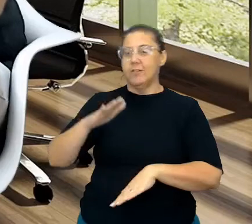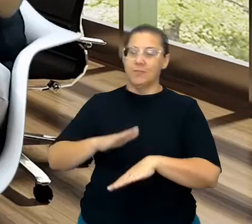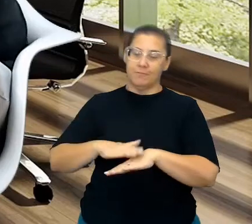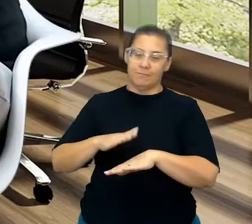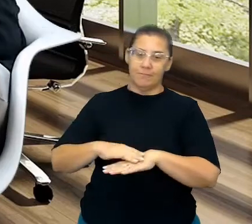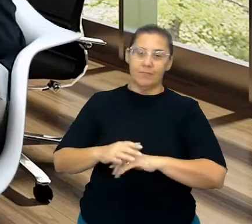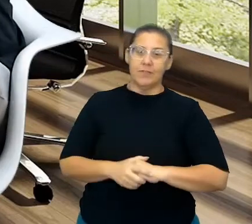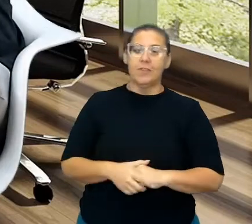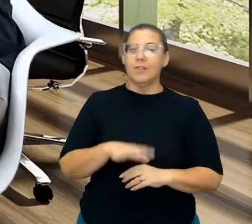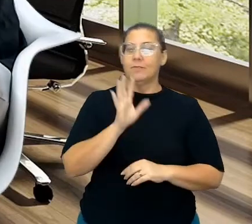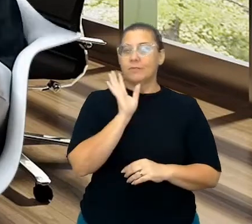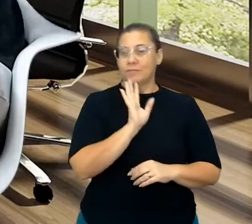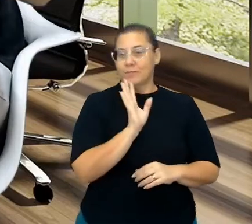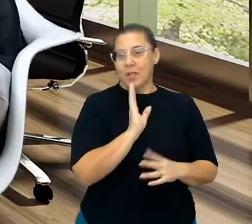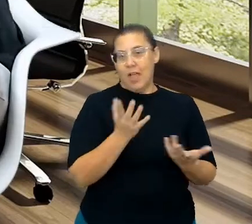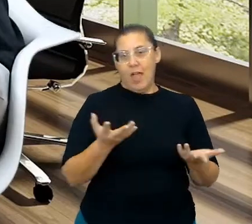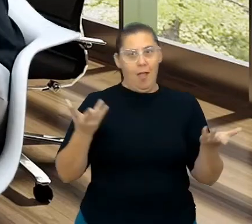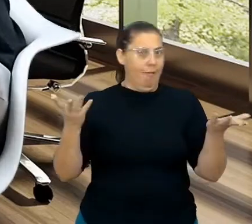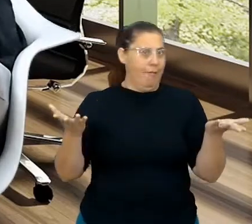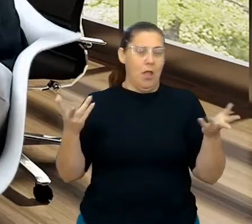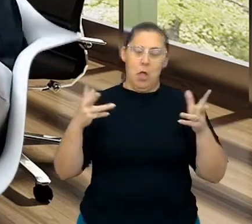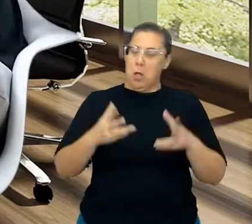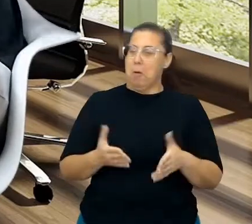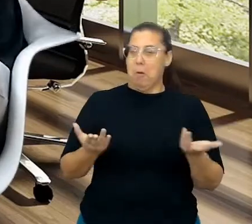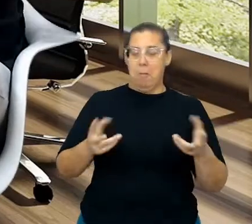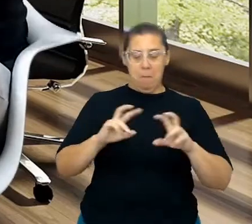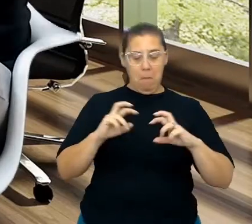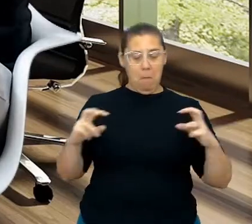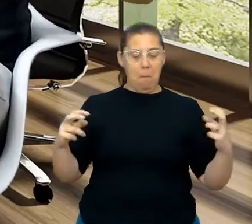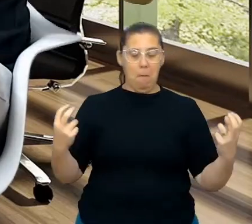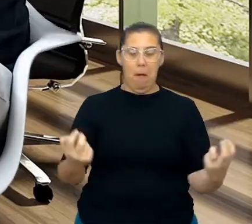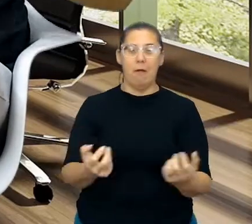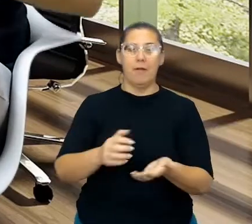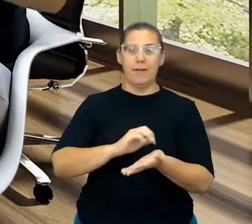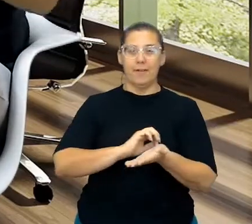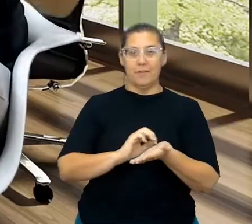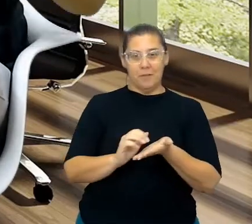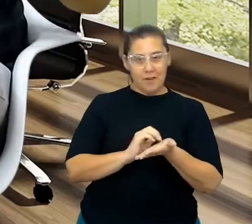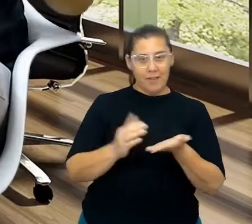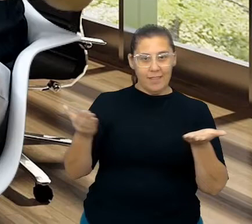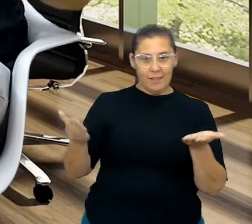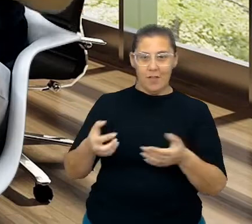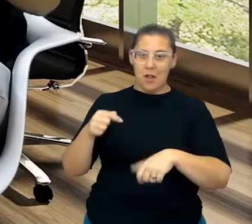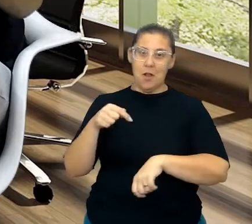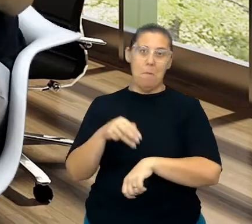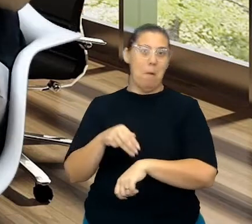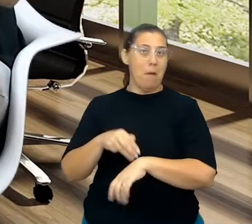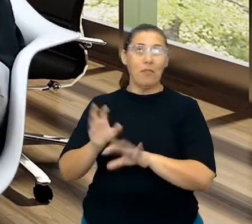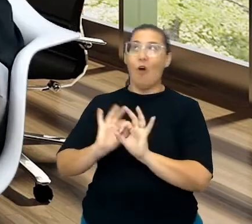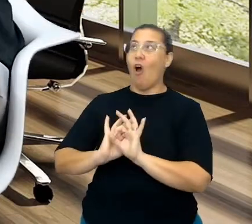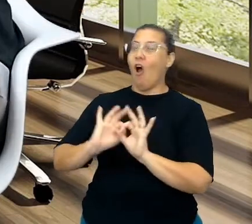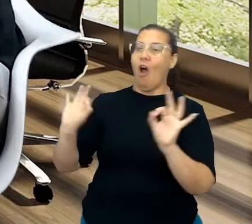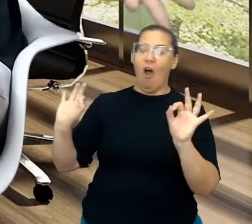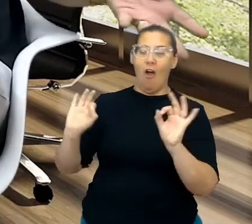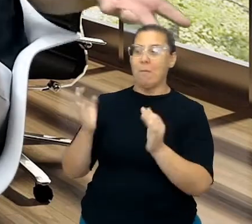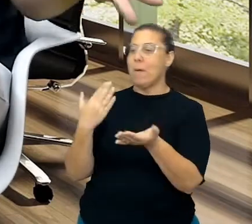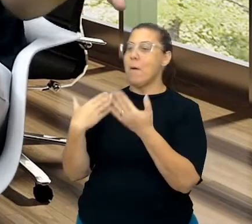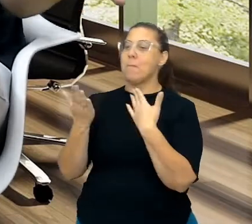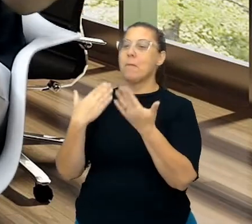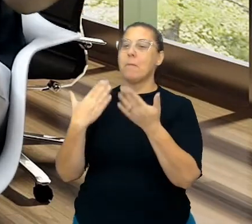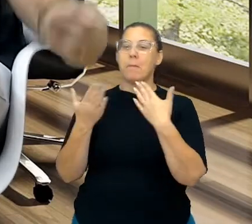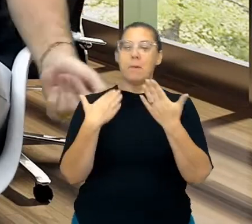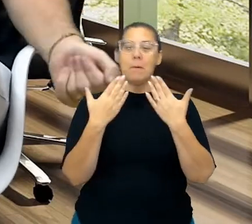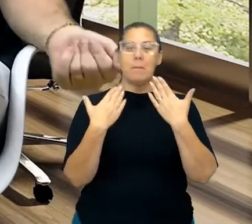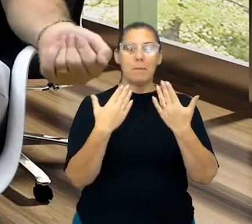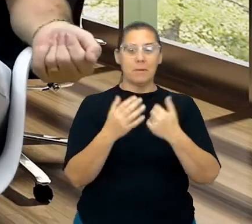Bacana. Que nem uma reunião na nossa sala de reuniões aqui, né? A gente está num momento propício para conversar e começar a